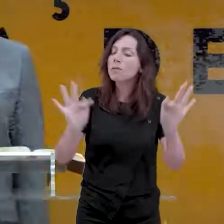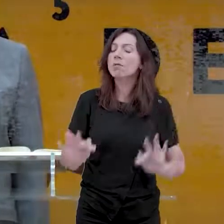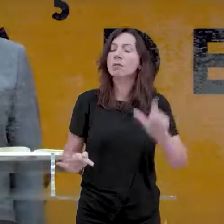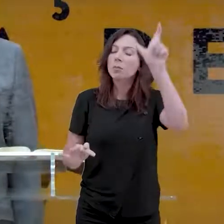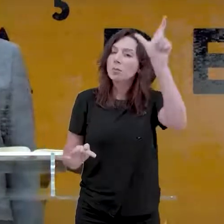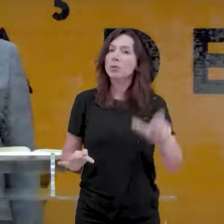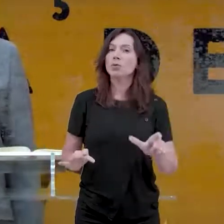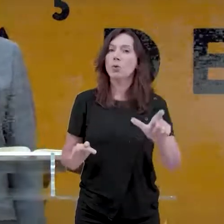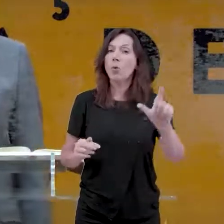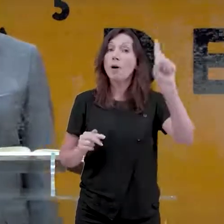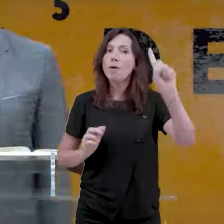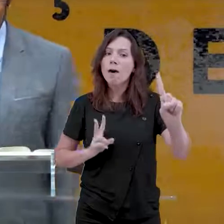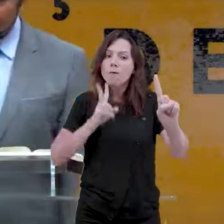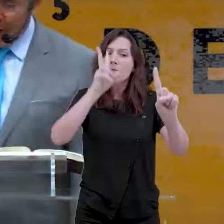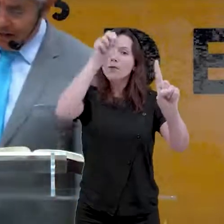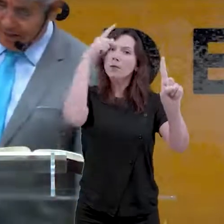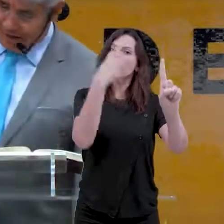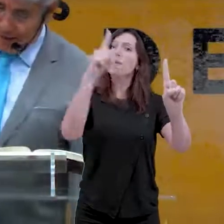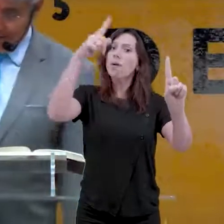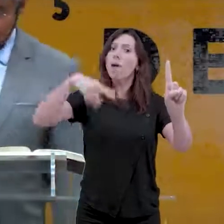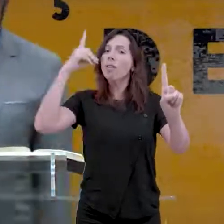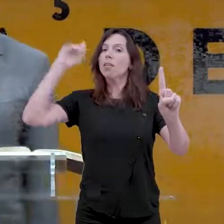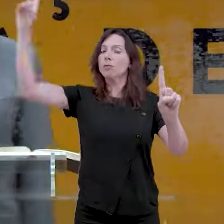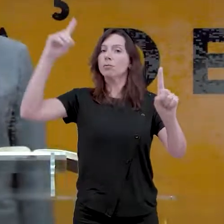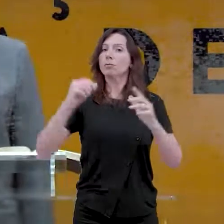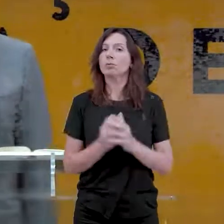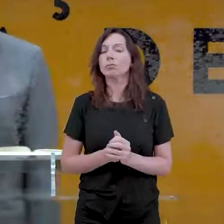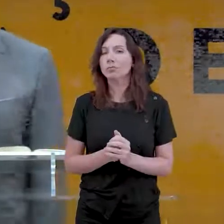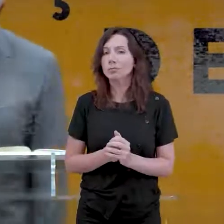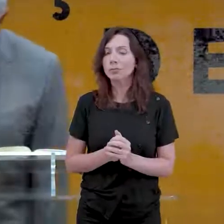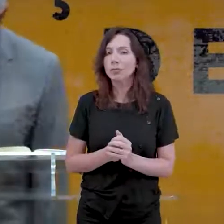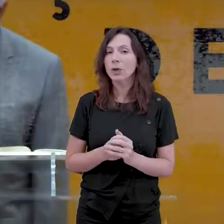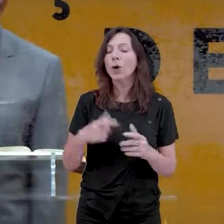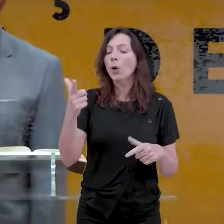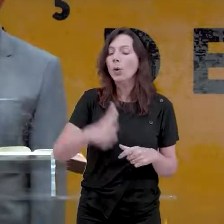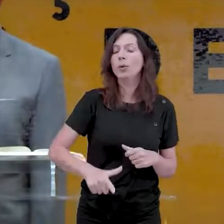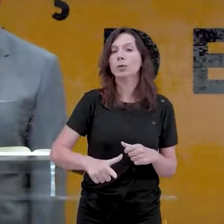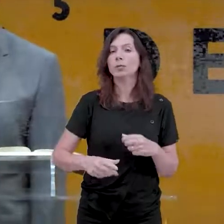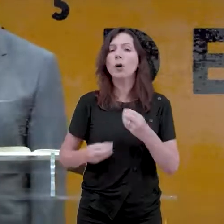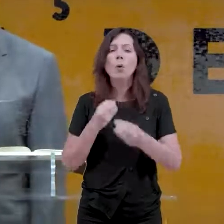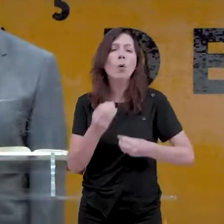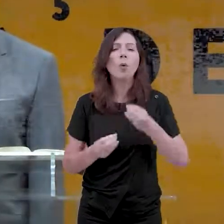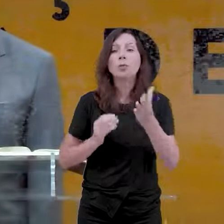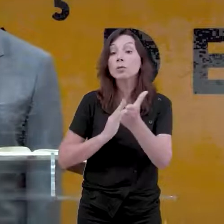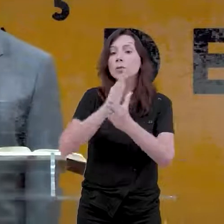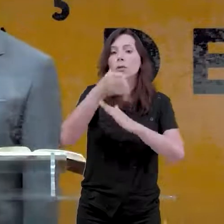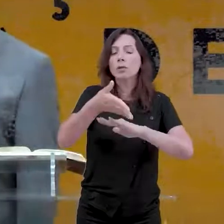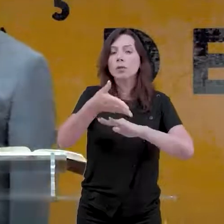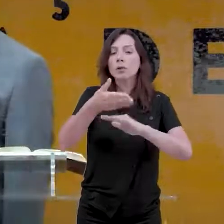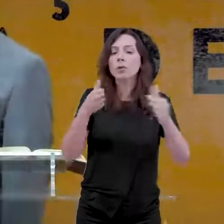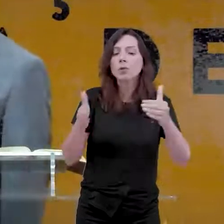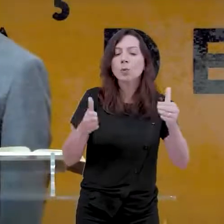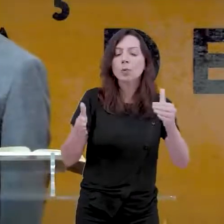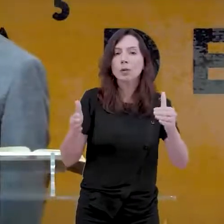salmista. Segundo lugar, como nós atravessamos esse vale? Quando reagimos diante dos problemas de forma ultra